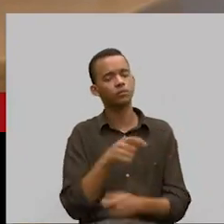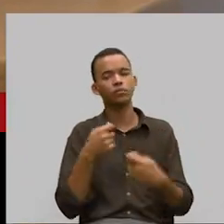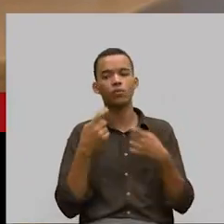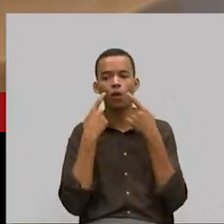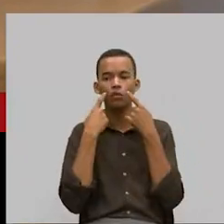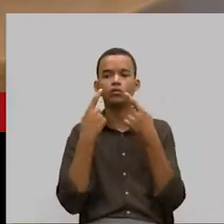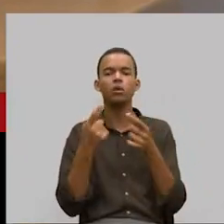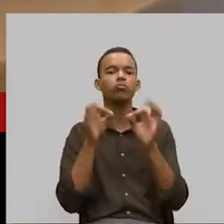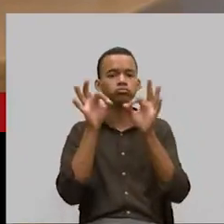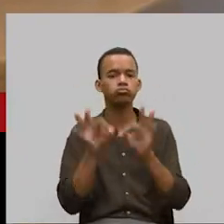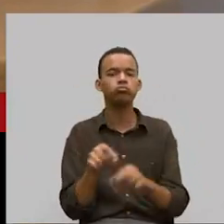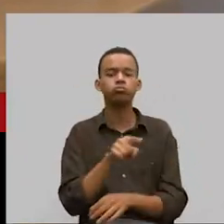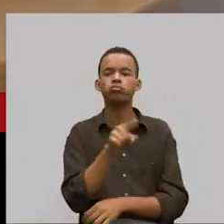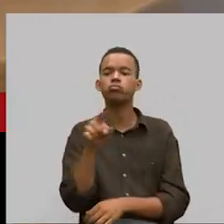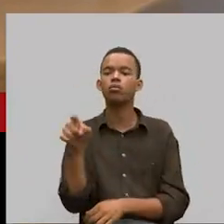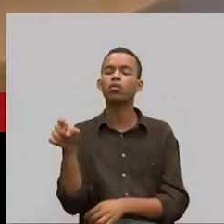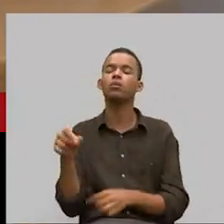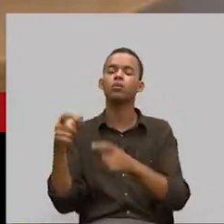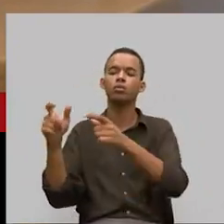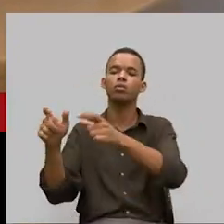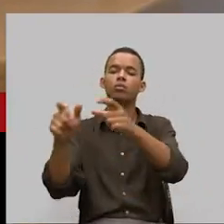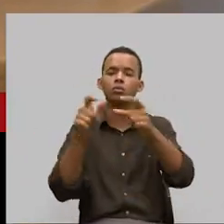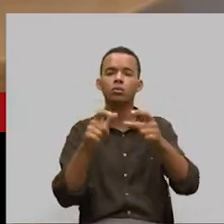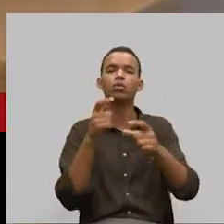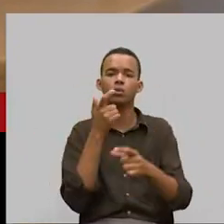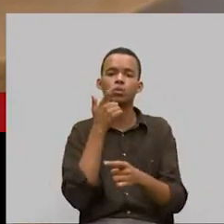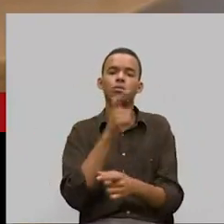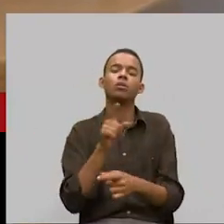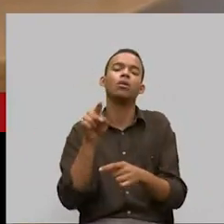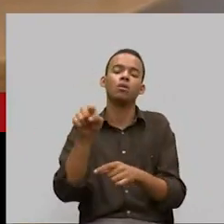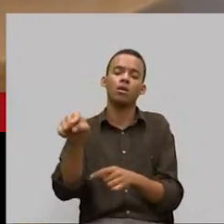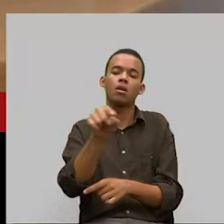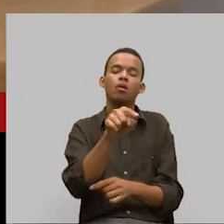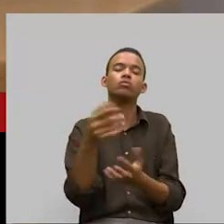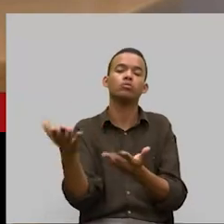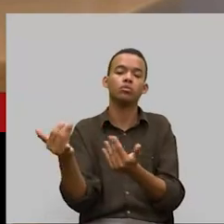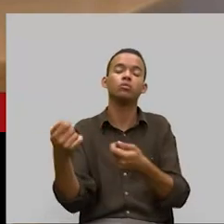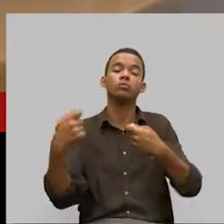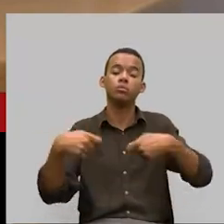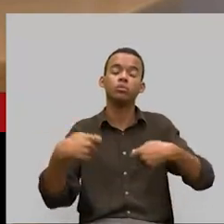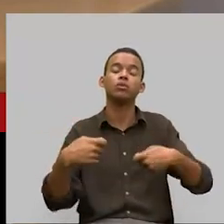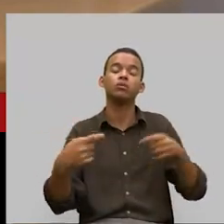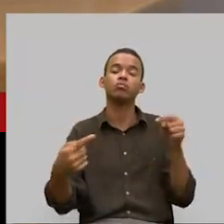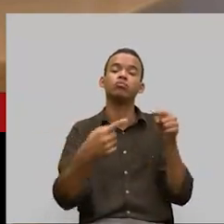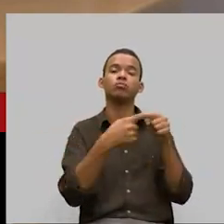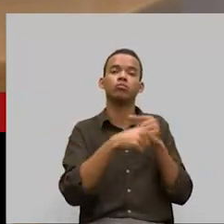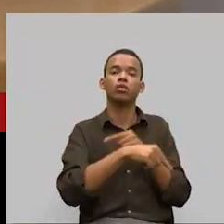fato nas bases Aonde está a juventude que precisa dessa